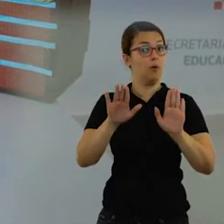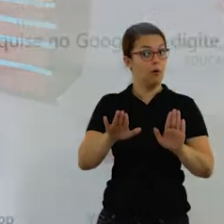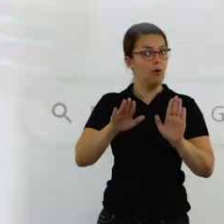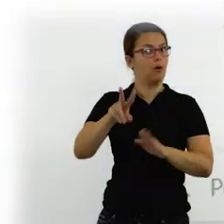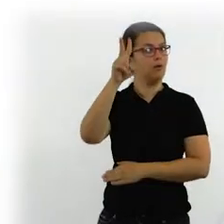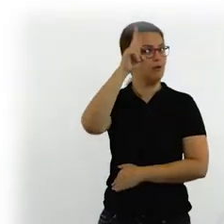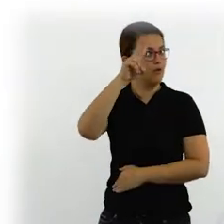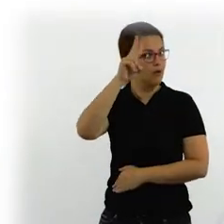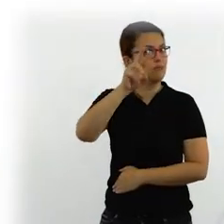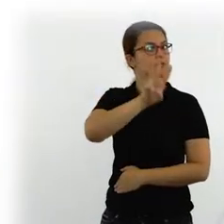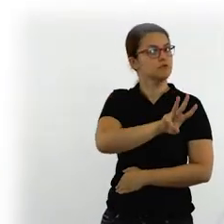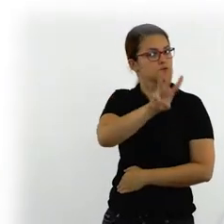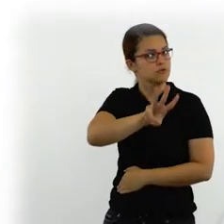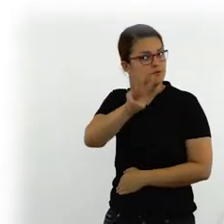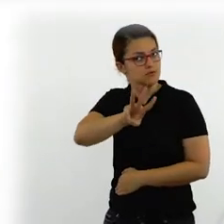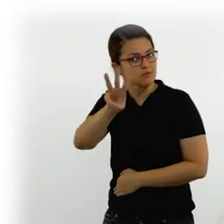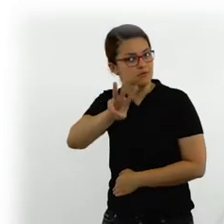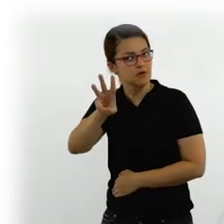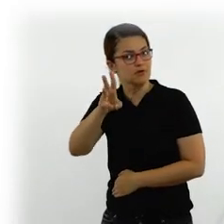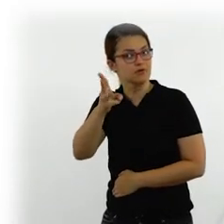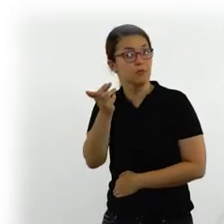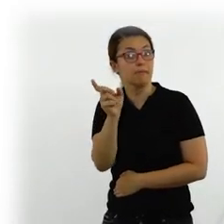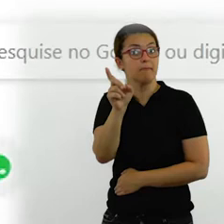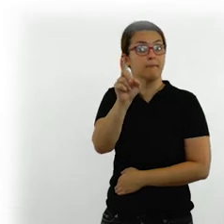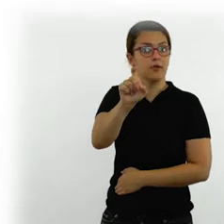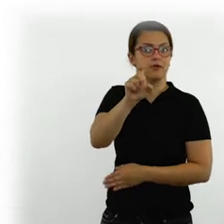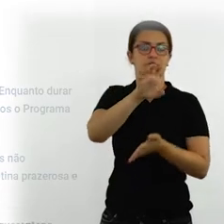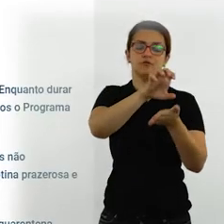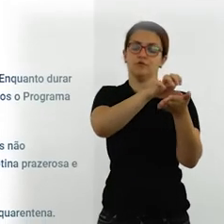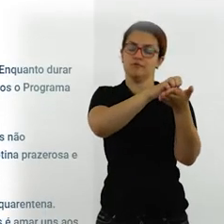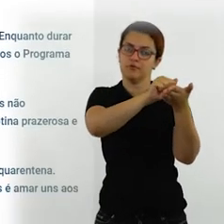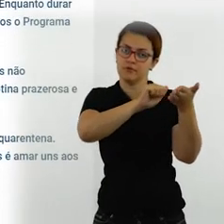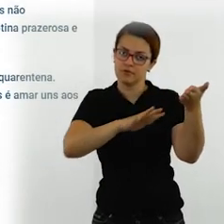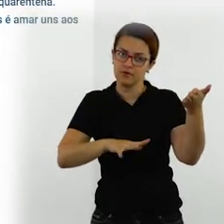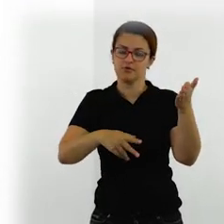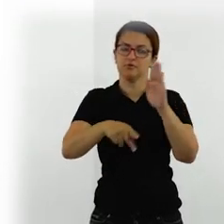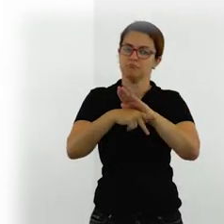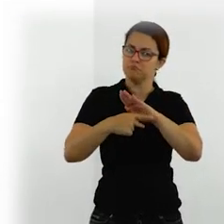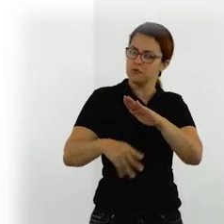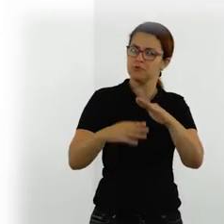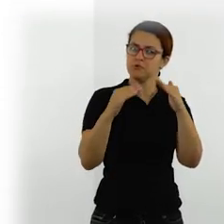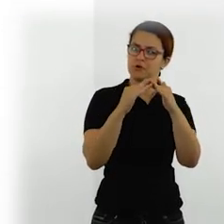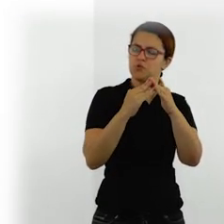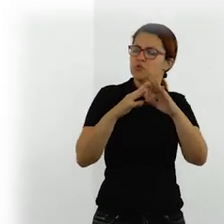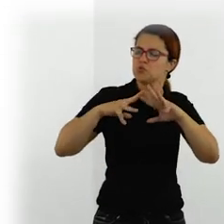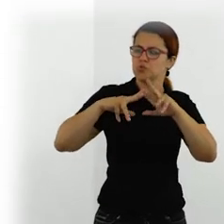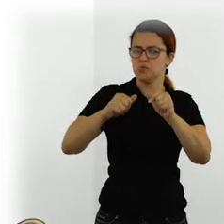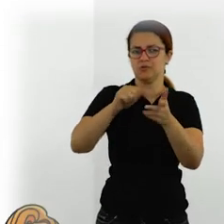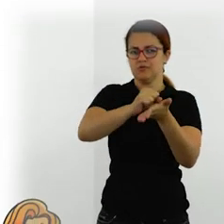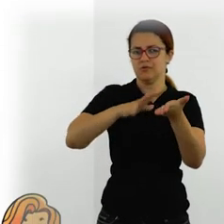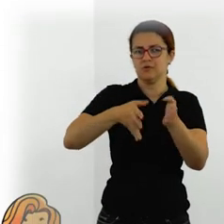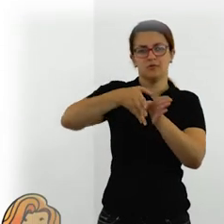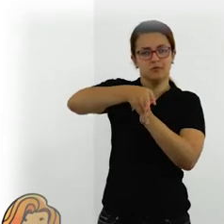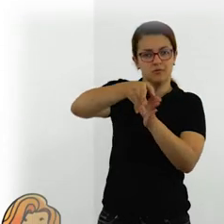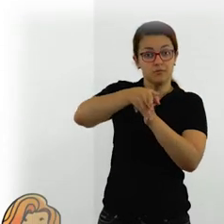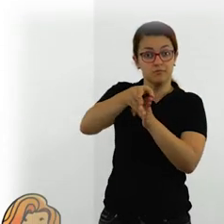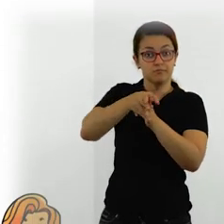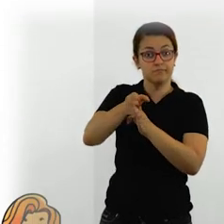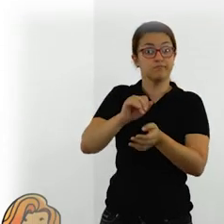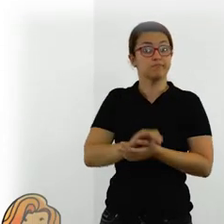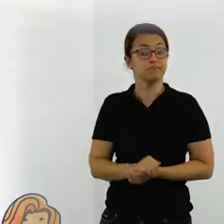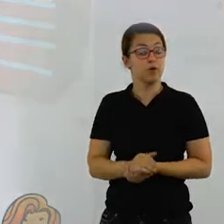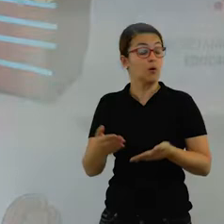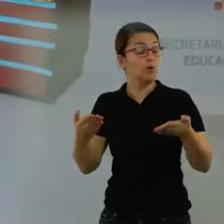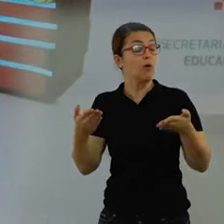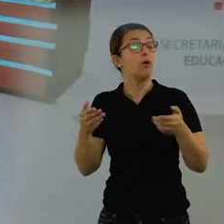olha, não se esqueçam de entrar no site, clicar no link lição de casa e lá vocês vão ter todas as sugestões de atividades, tá? Uma